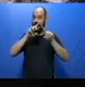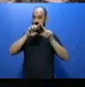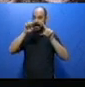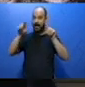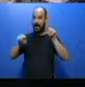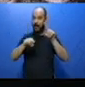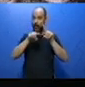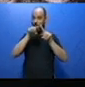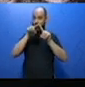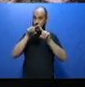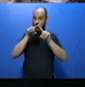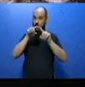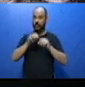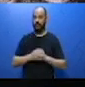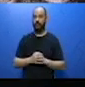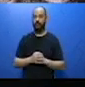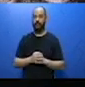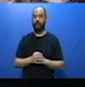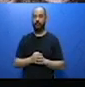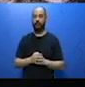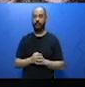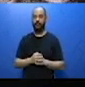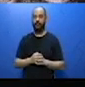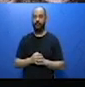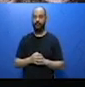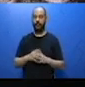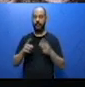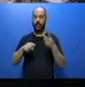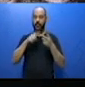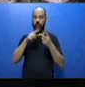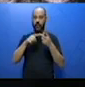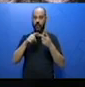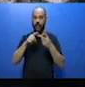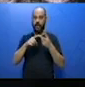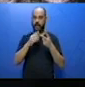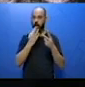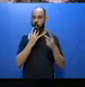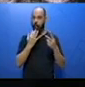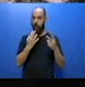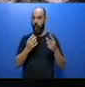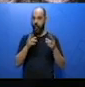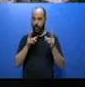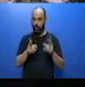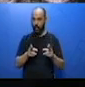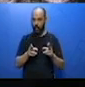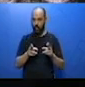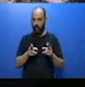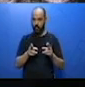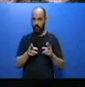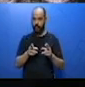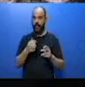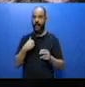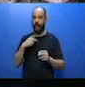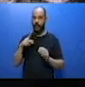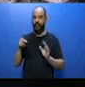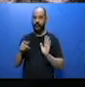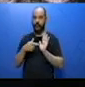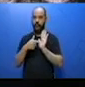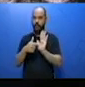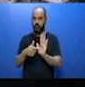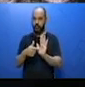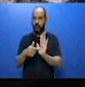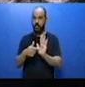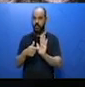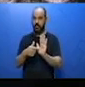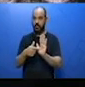Número 2. As minhocas possuem a mesma cor? A professora andou mostrando algumas e